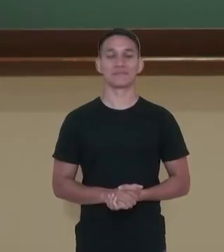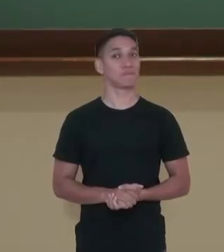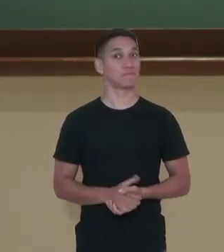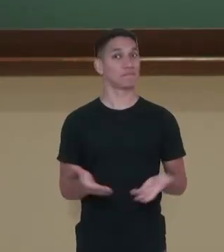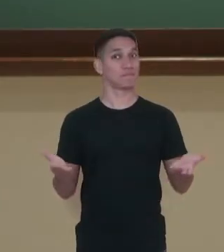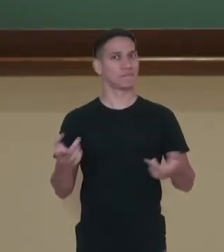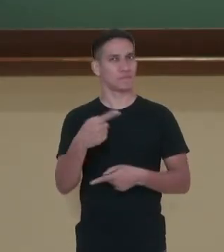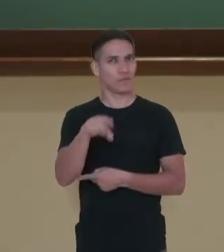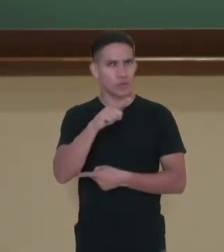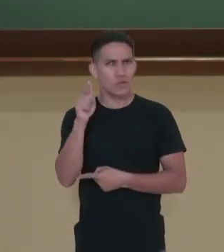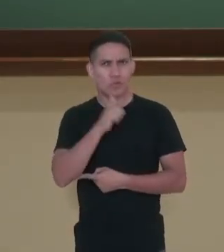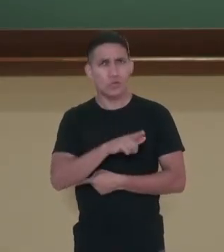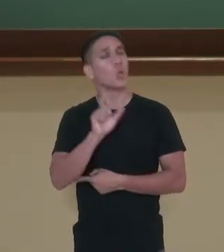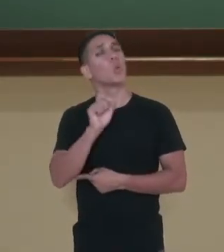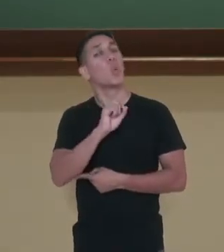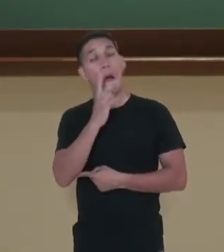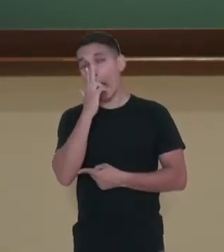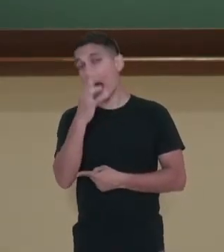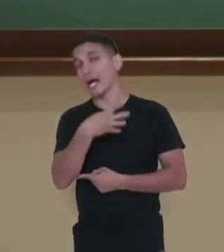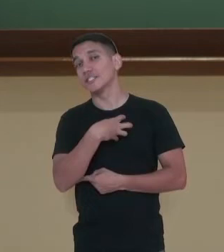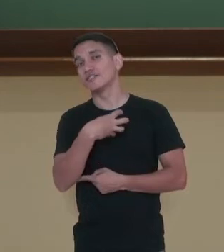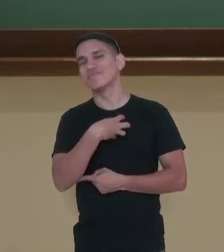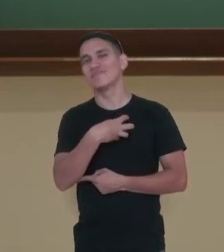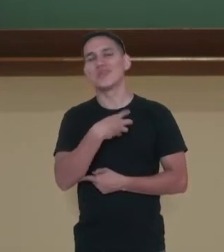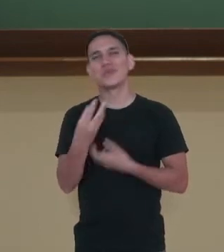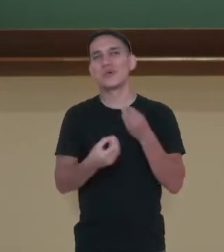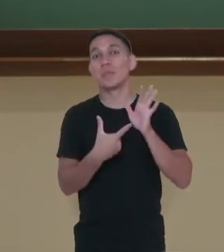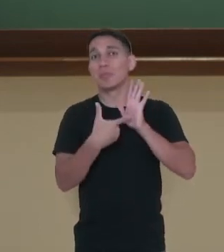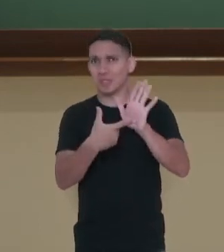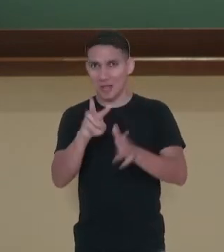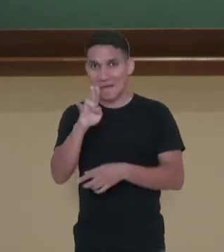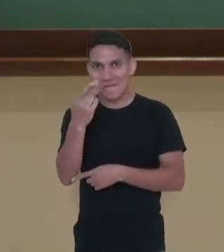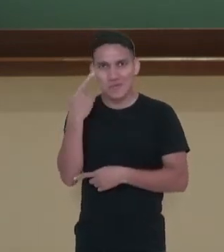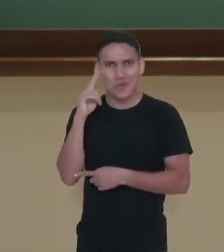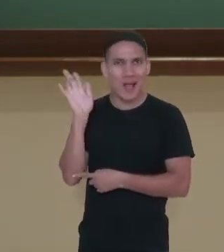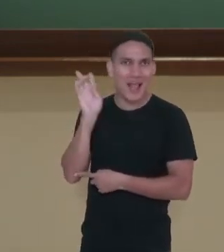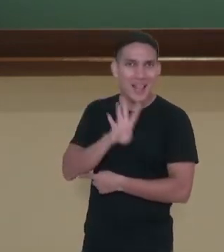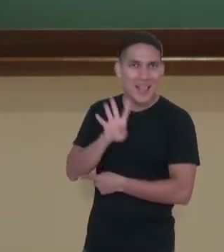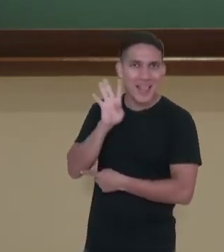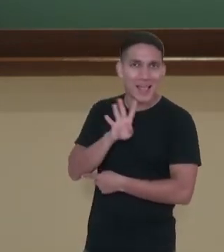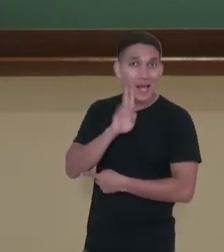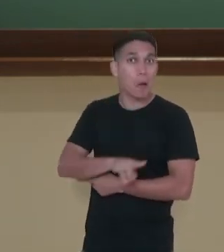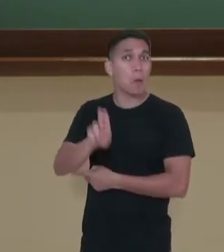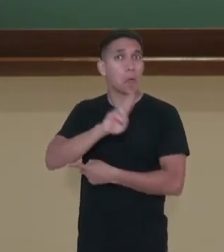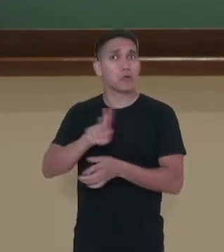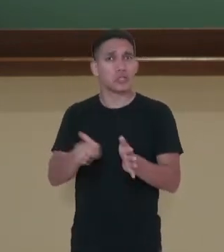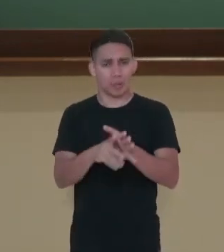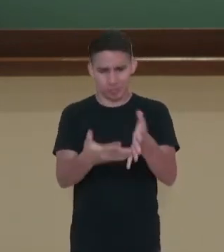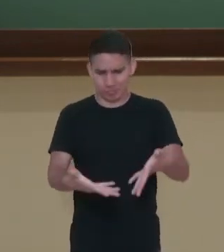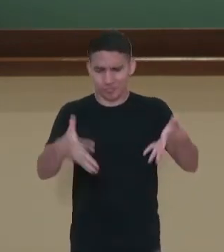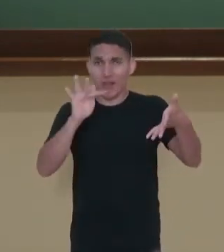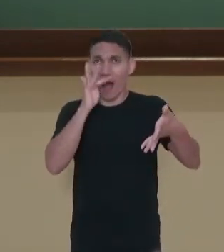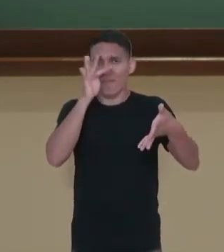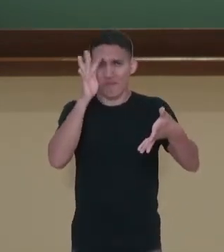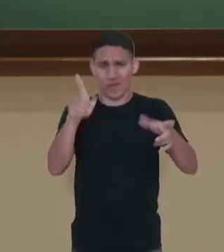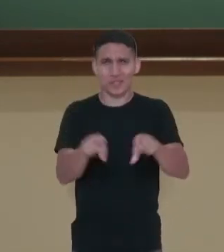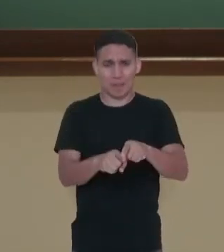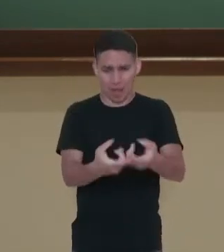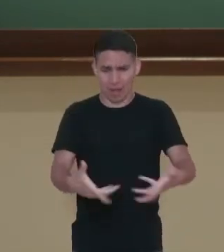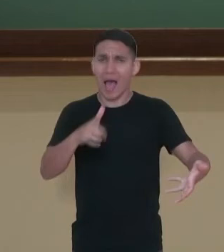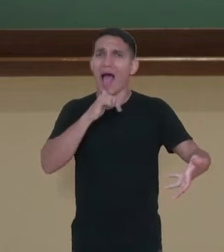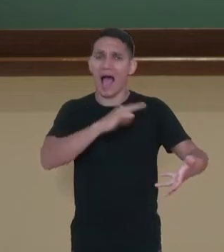E aí, galera, o que vocês acharam da execução? Viu que legal? Ele usa ali um vaso de flor, ele usa ali a banheira,